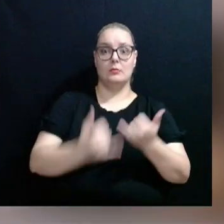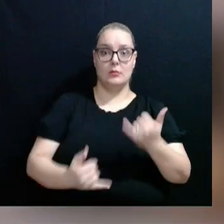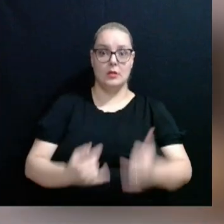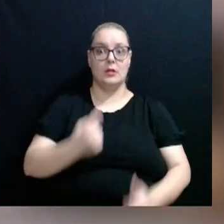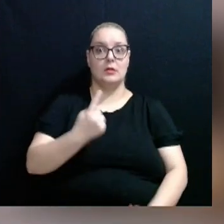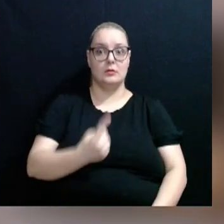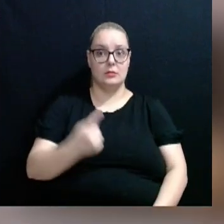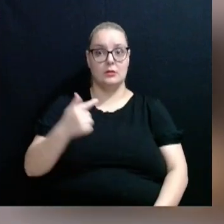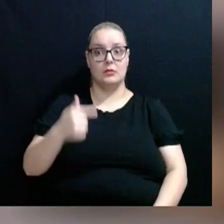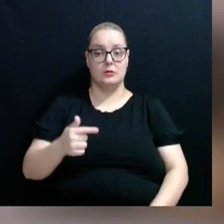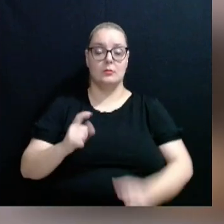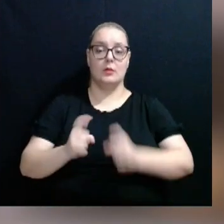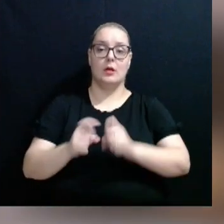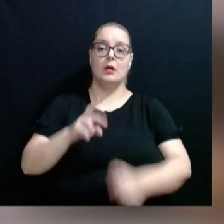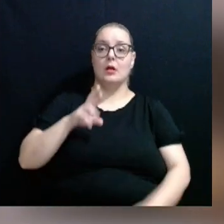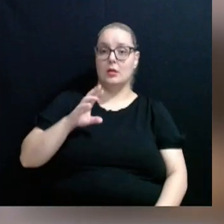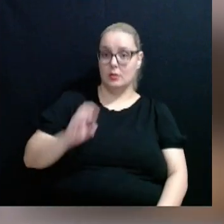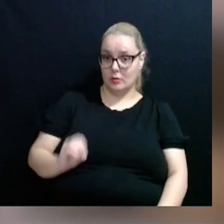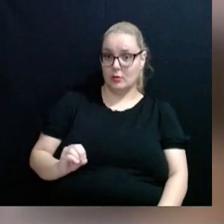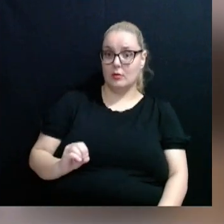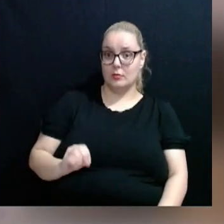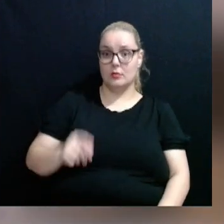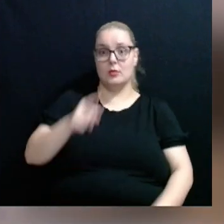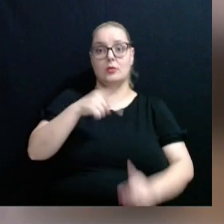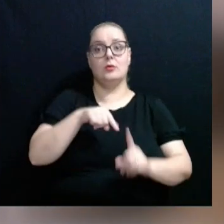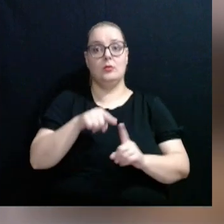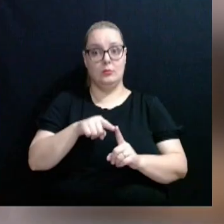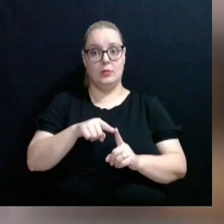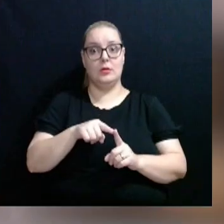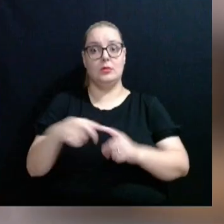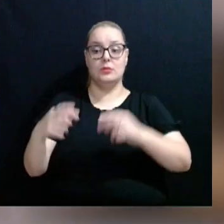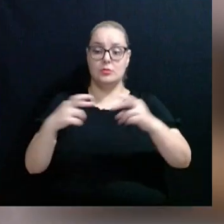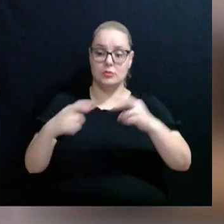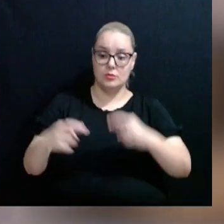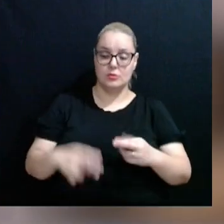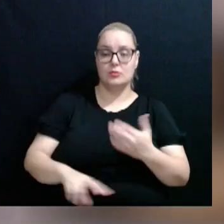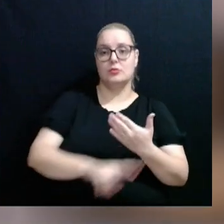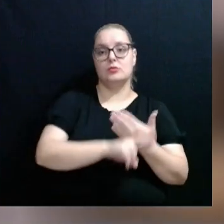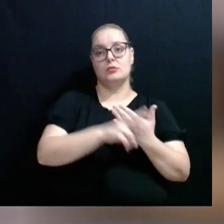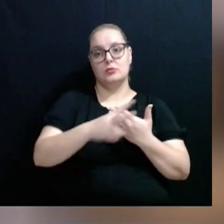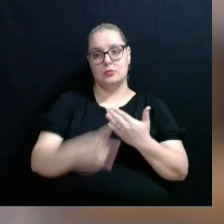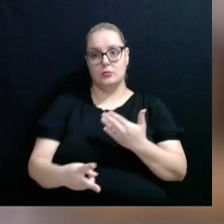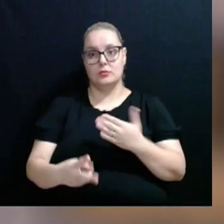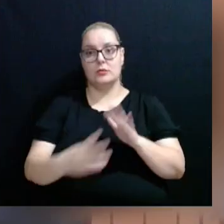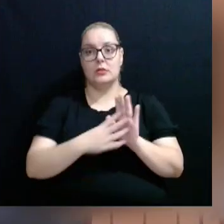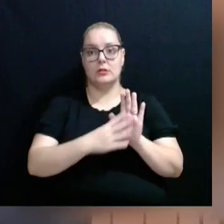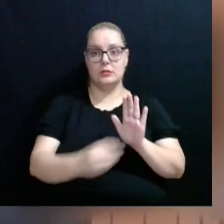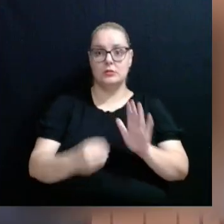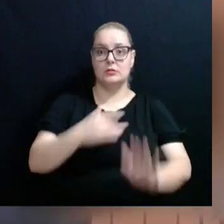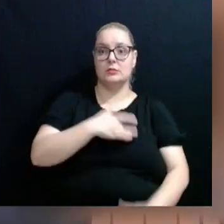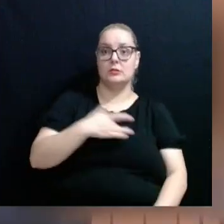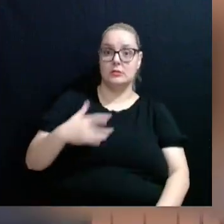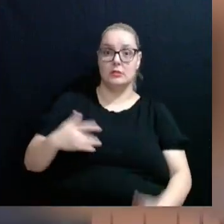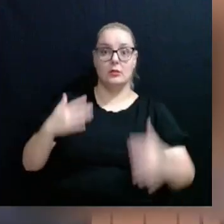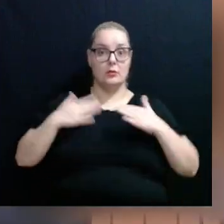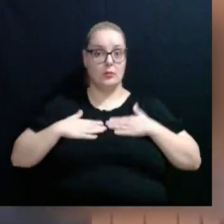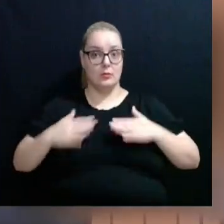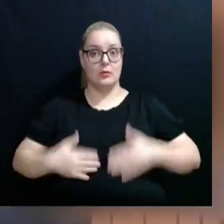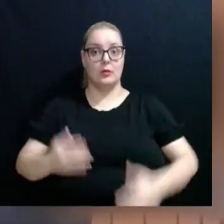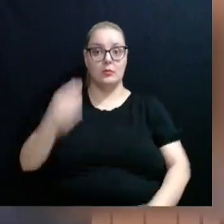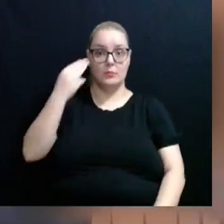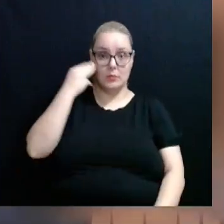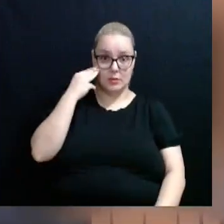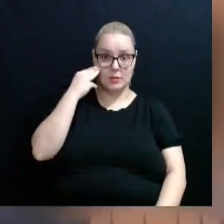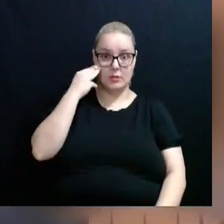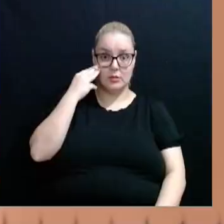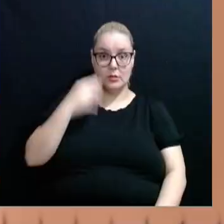reunião ordinária, com o objetivo de analisar os impactos desse modelo na saúde física e mental, além do bem-estar